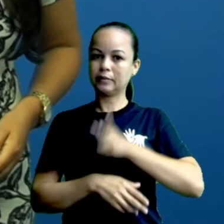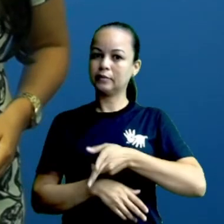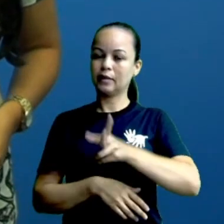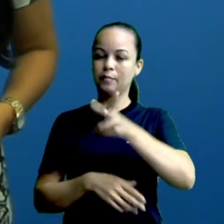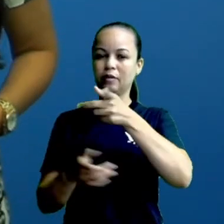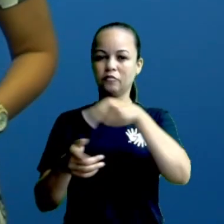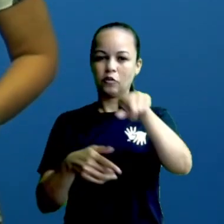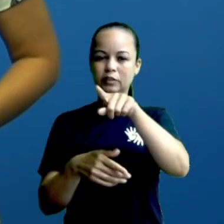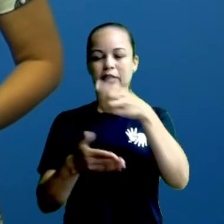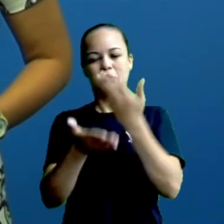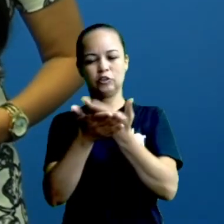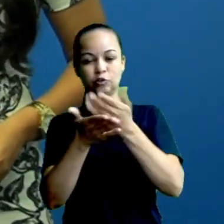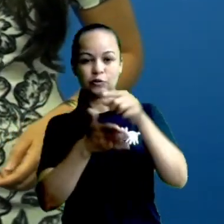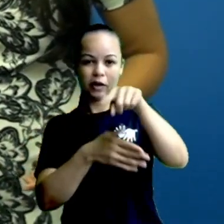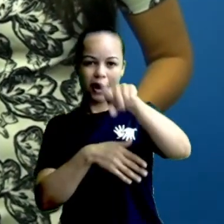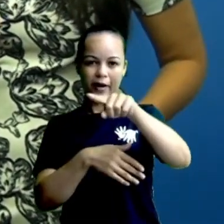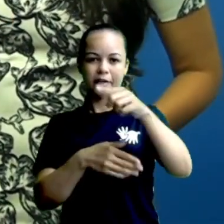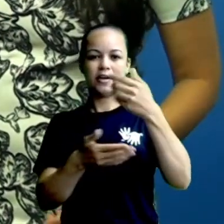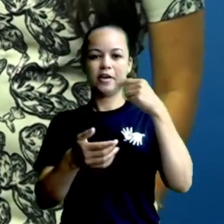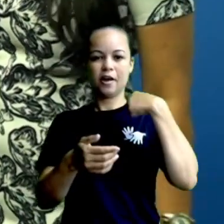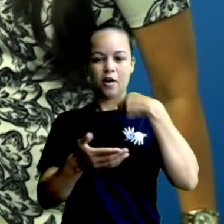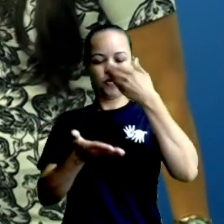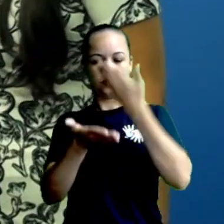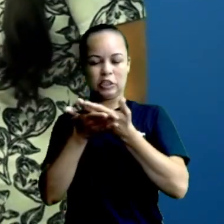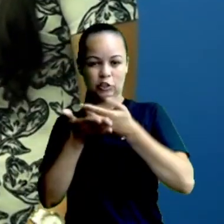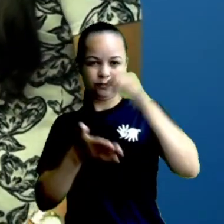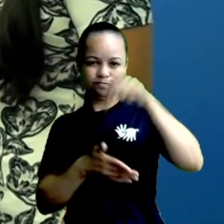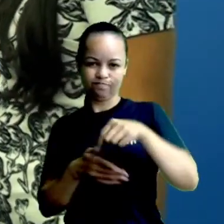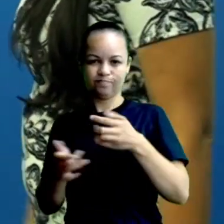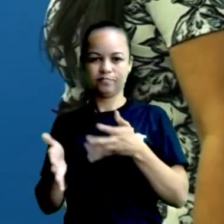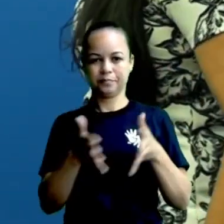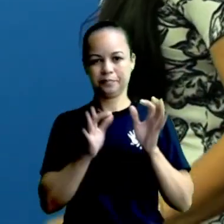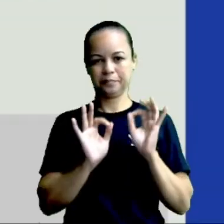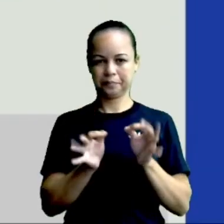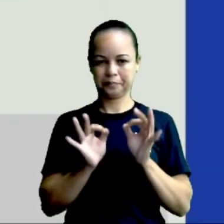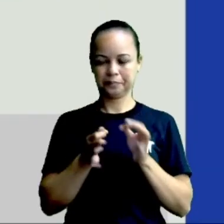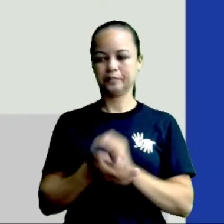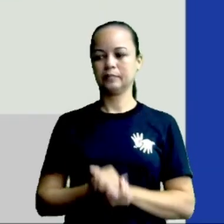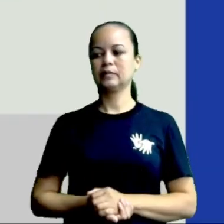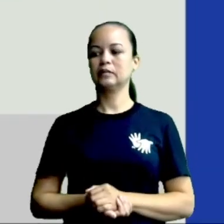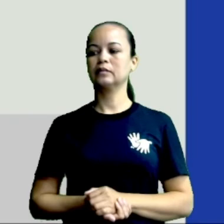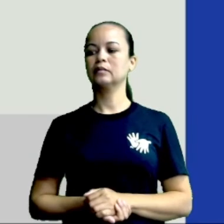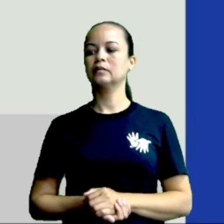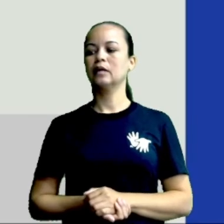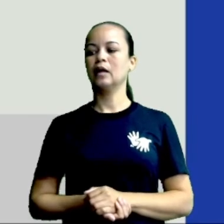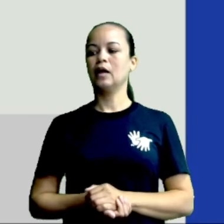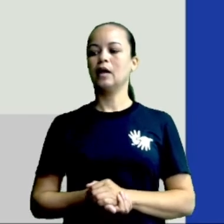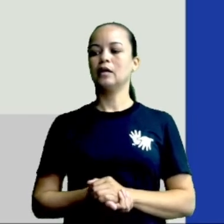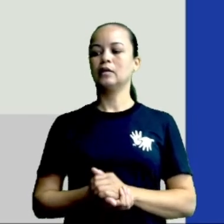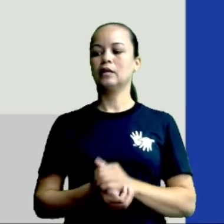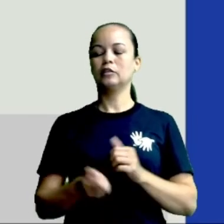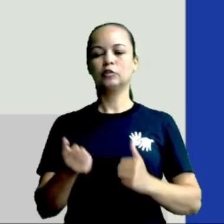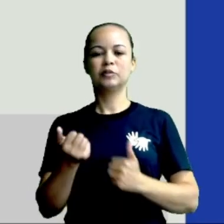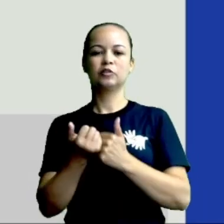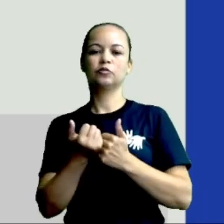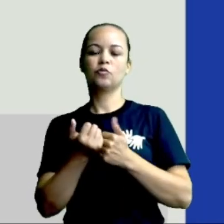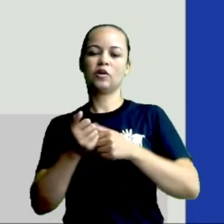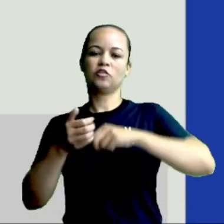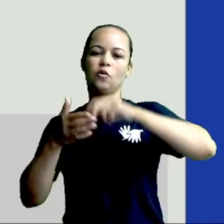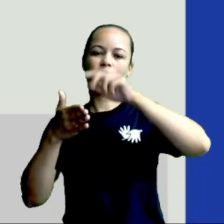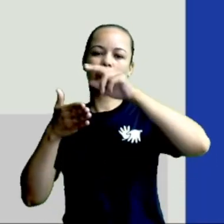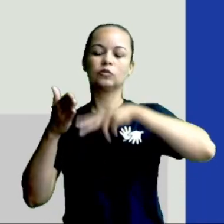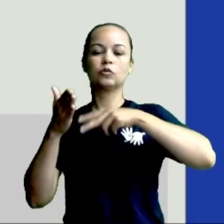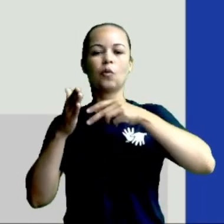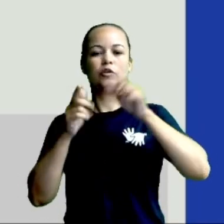você estuda daí e eu estudo daqui, tá certo? Vamos lá. Substitua as locuções adverbiais